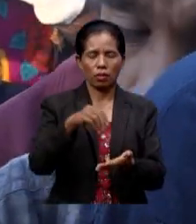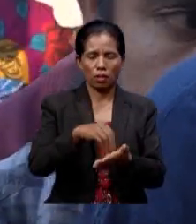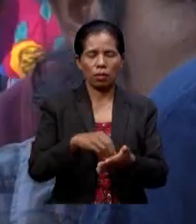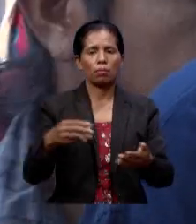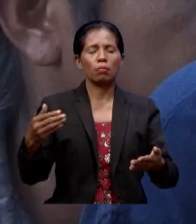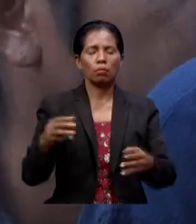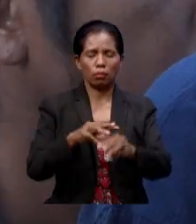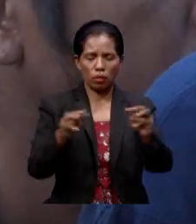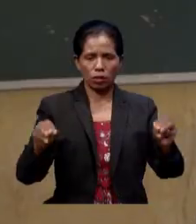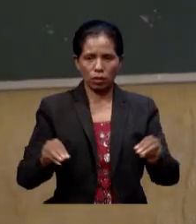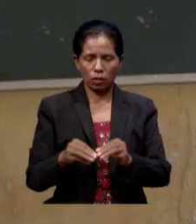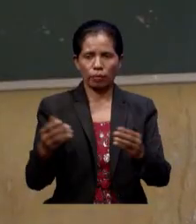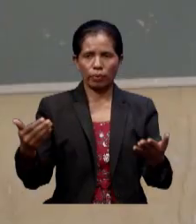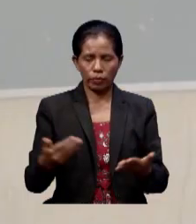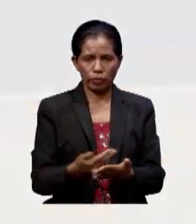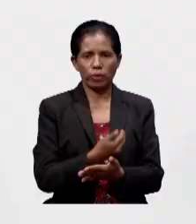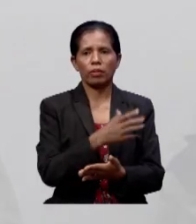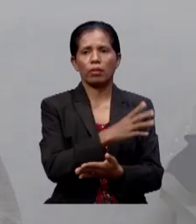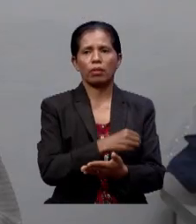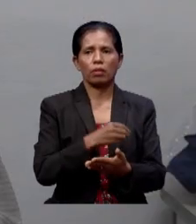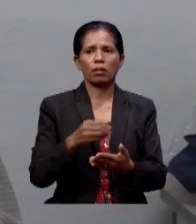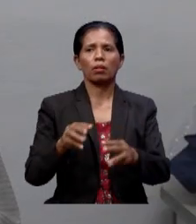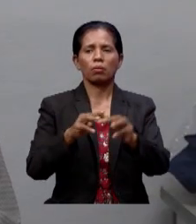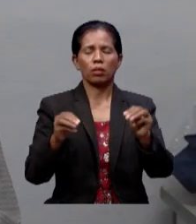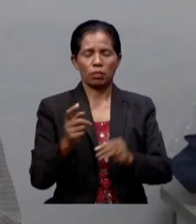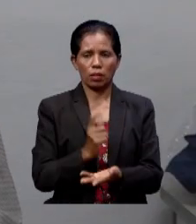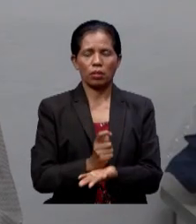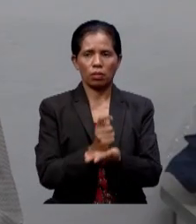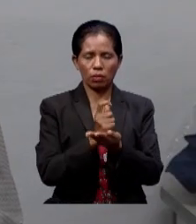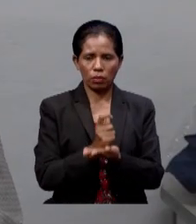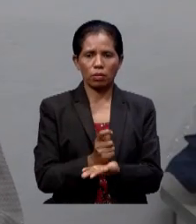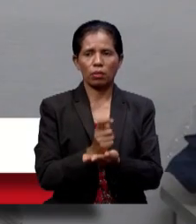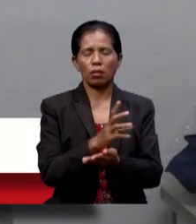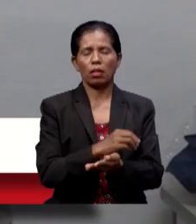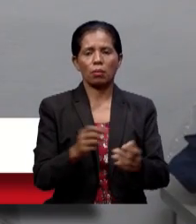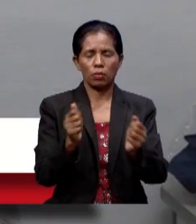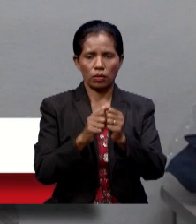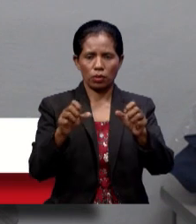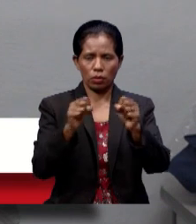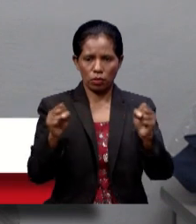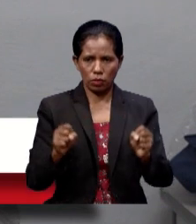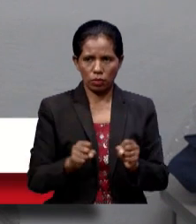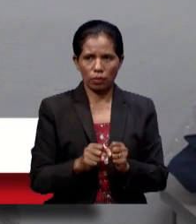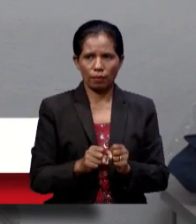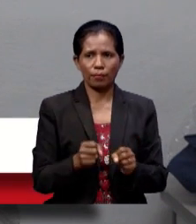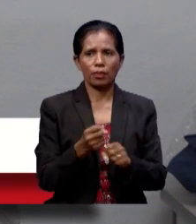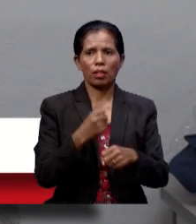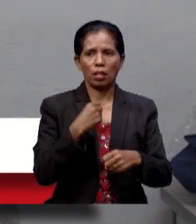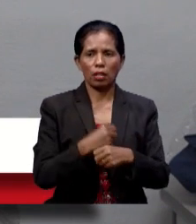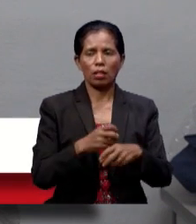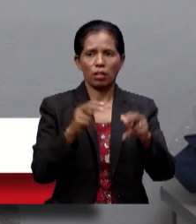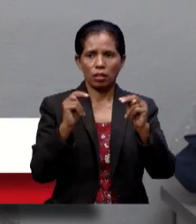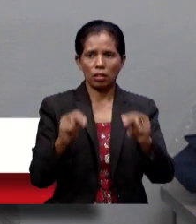fon, unidade geográfica maga município Atauro e diretamente ho suku, então halo konket tem que